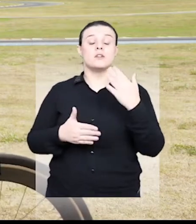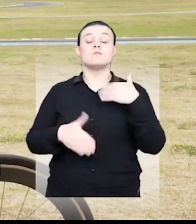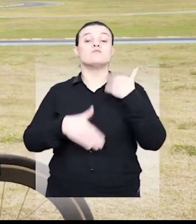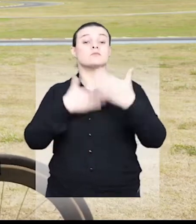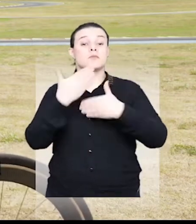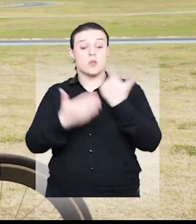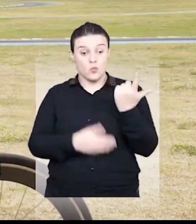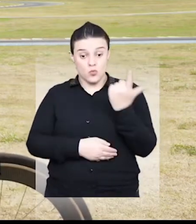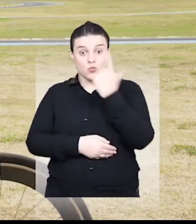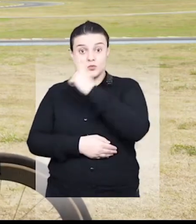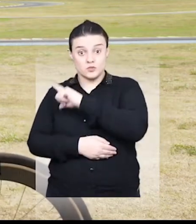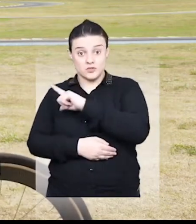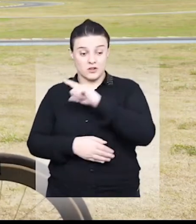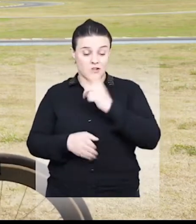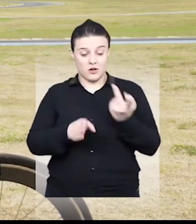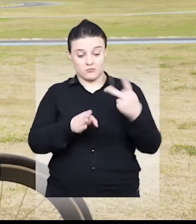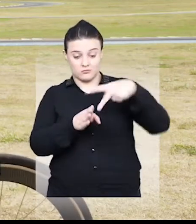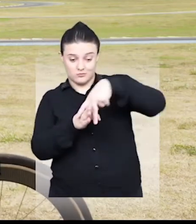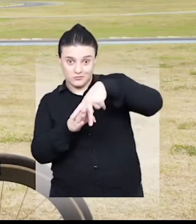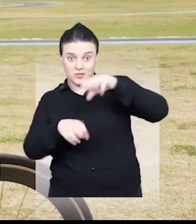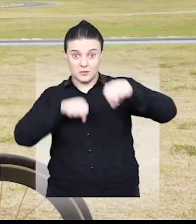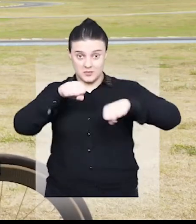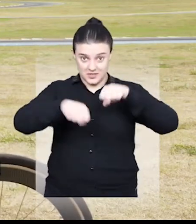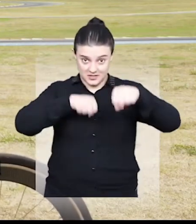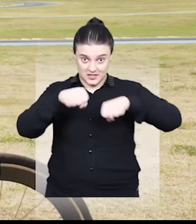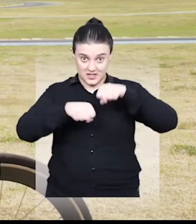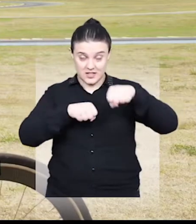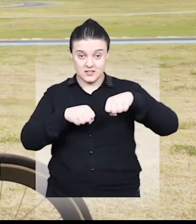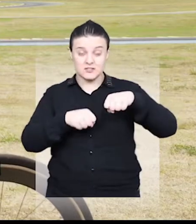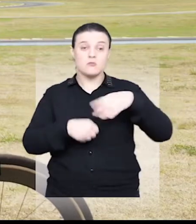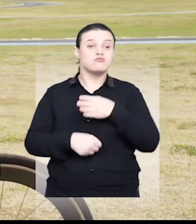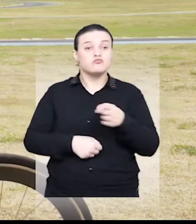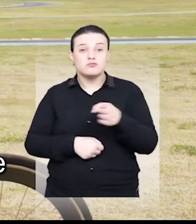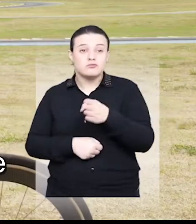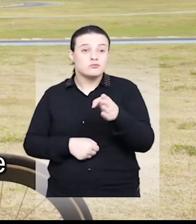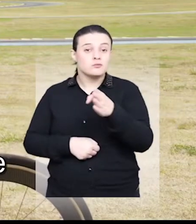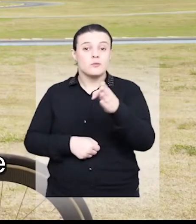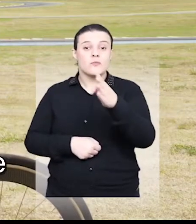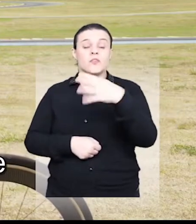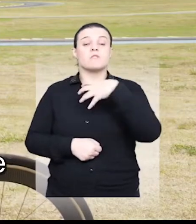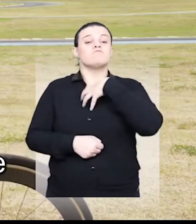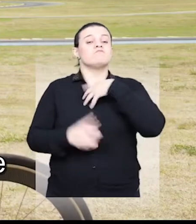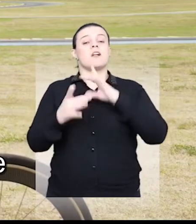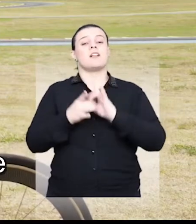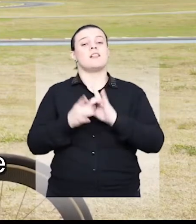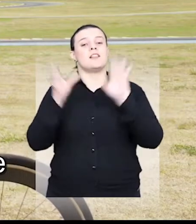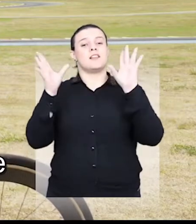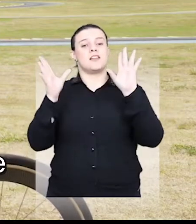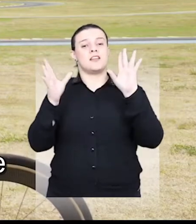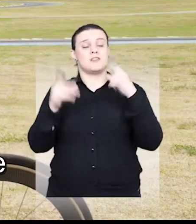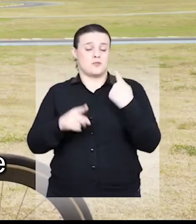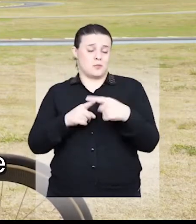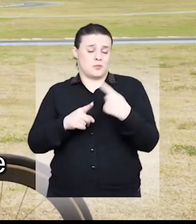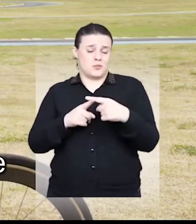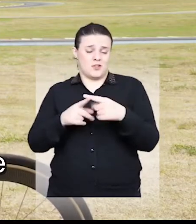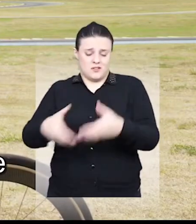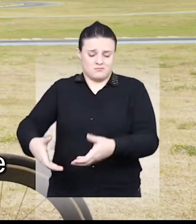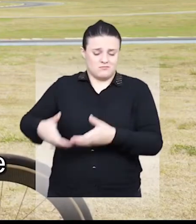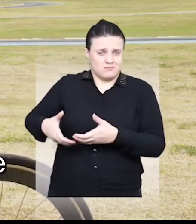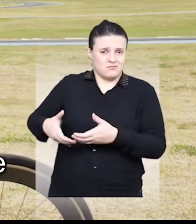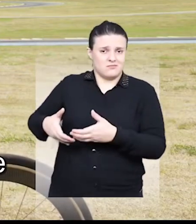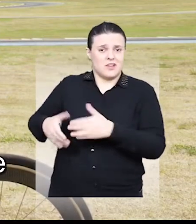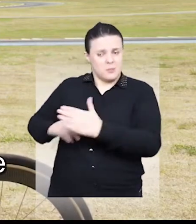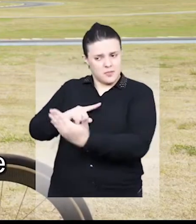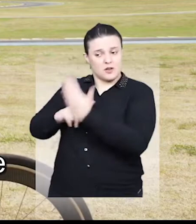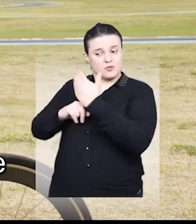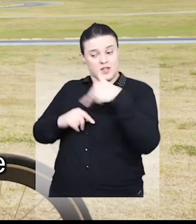aí quando eu subo no ciclismo ou na bicicleta para praticar o ciclismo, eu me sinto livre, porque a prótese está